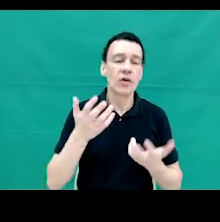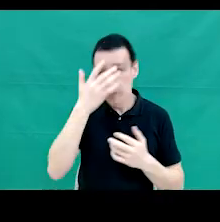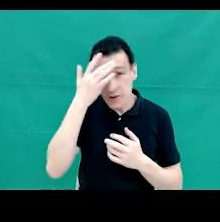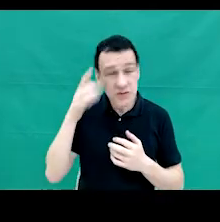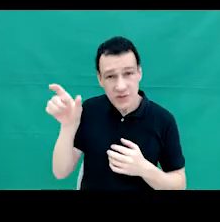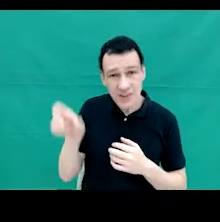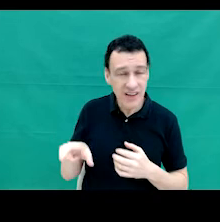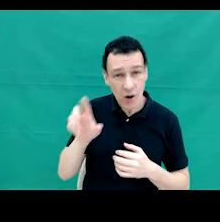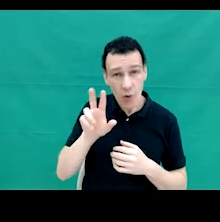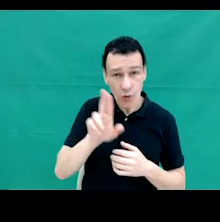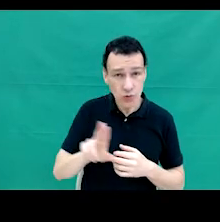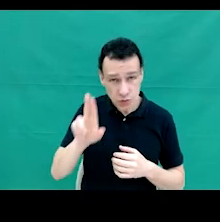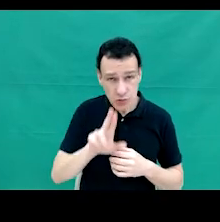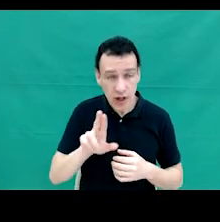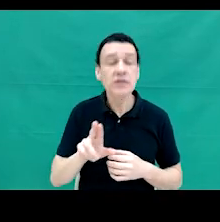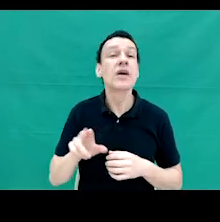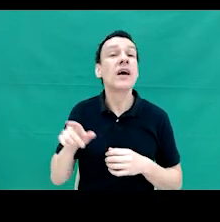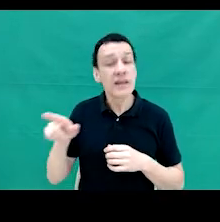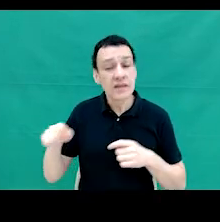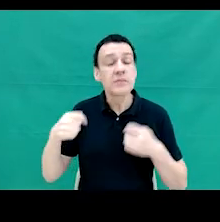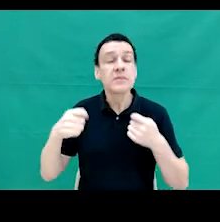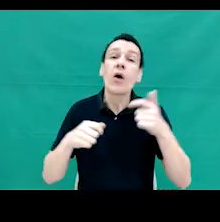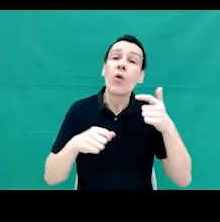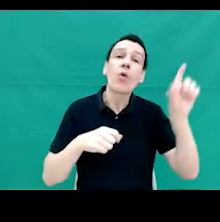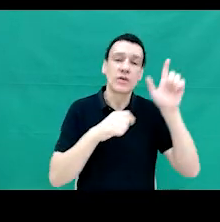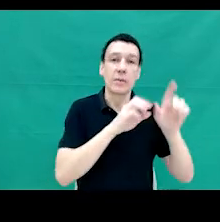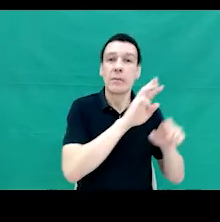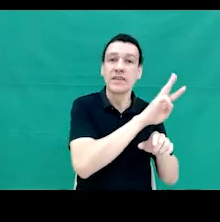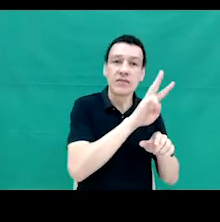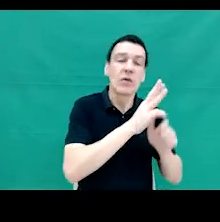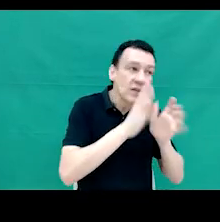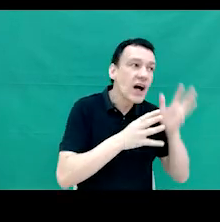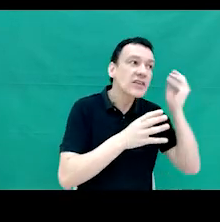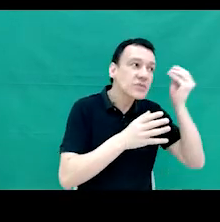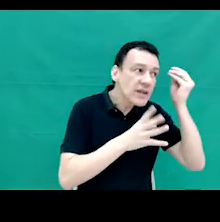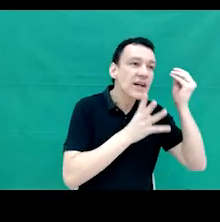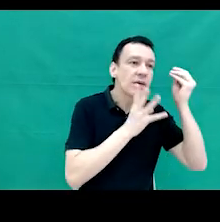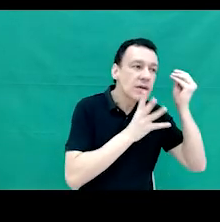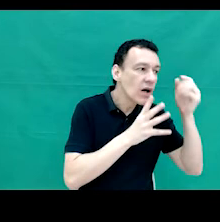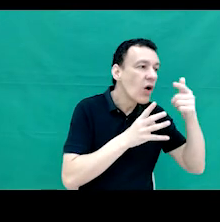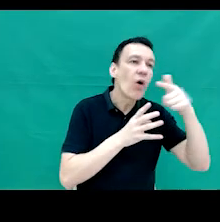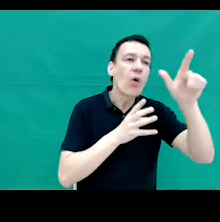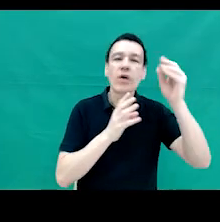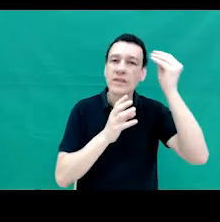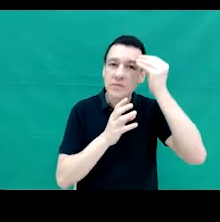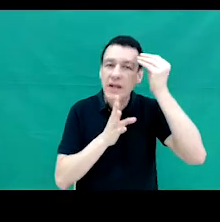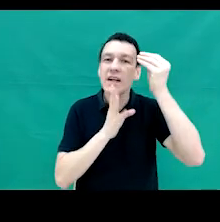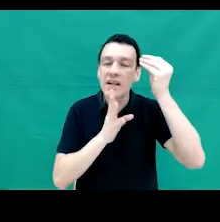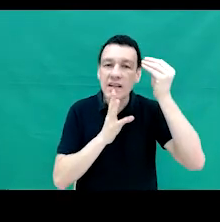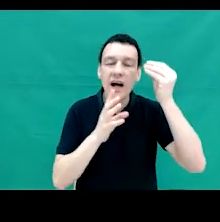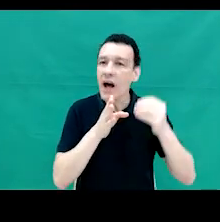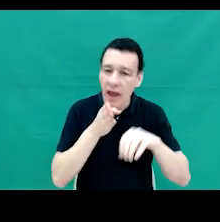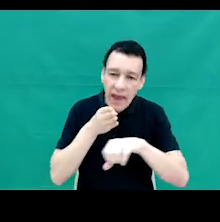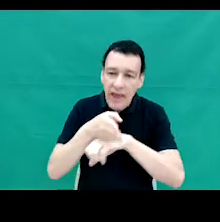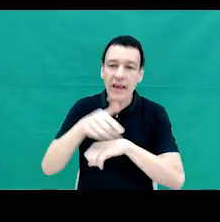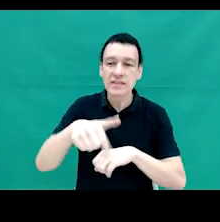expectativas anteriores que eles tiverem em outras plataformas. Então, se você entra numa plataforma e está acostumado com um